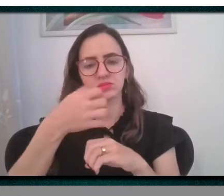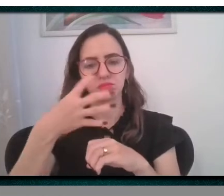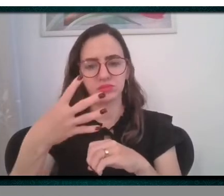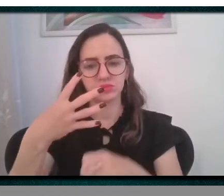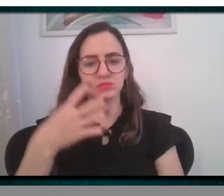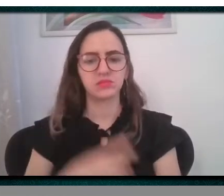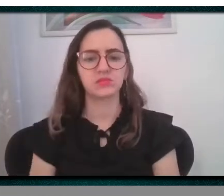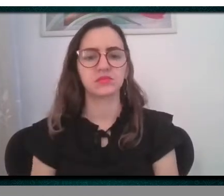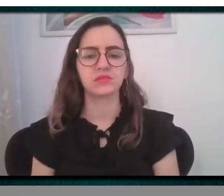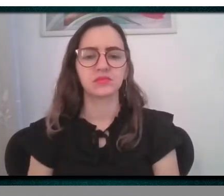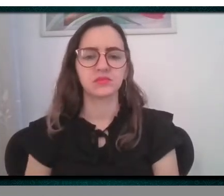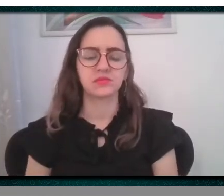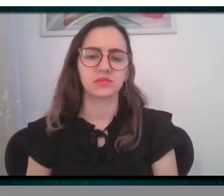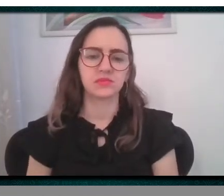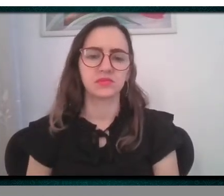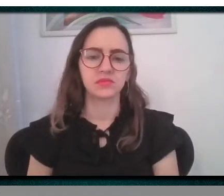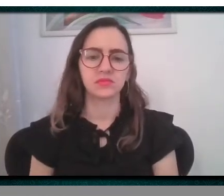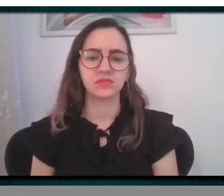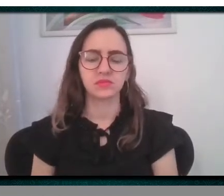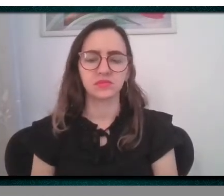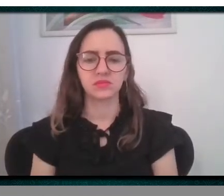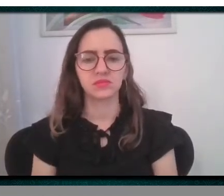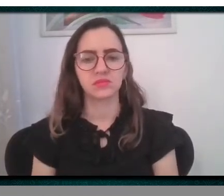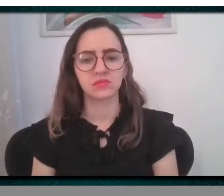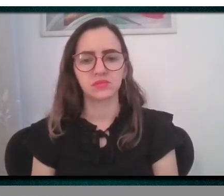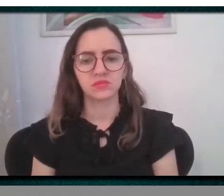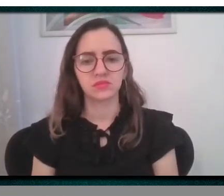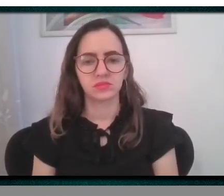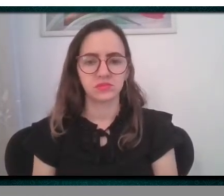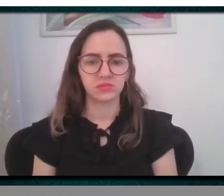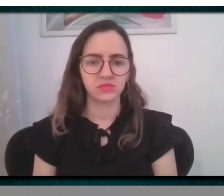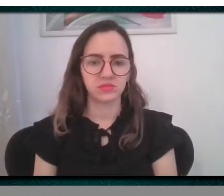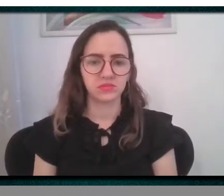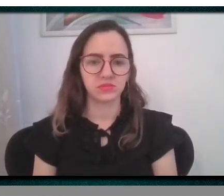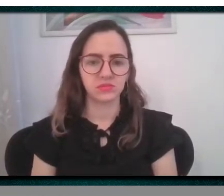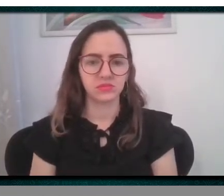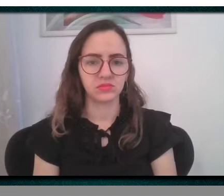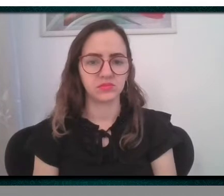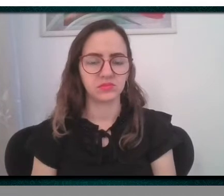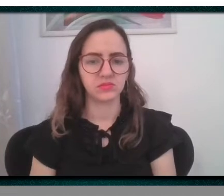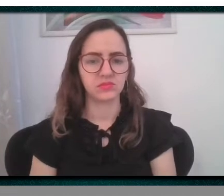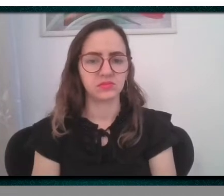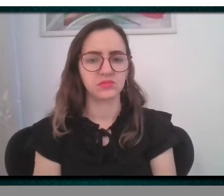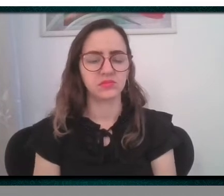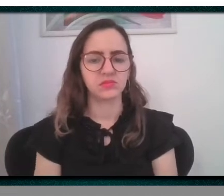está basicamente a 25 graus Celsius e a 1 atm.